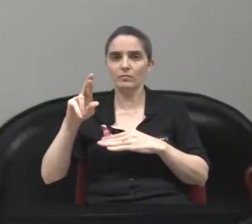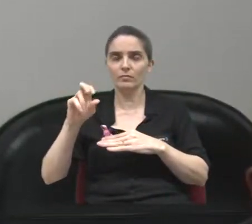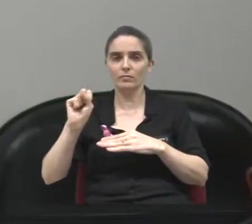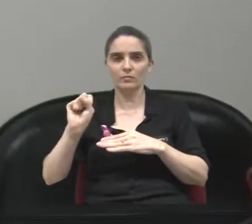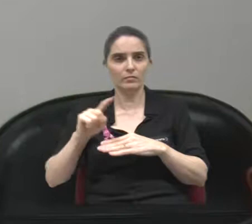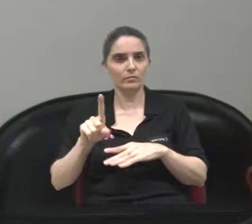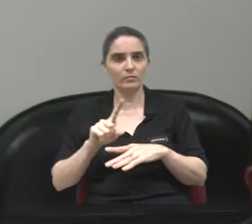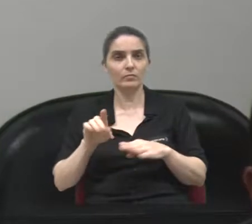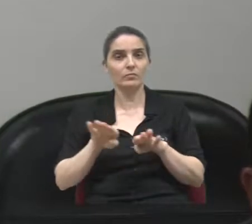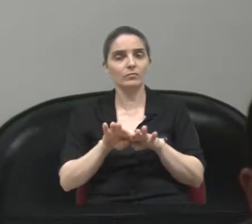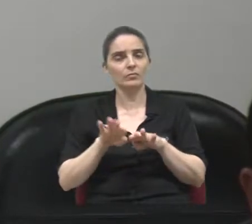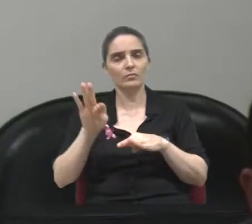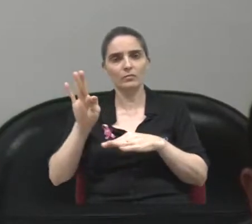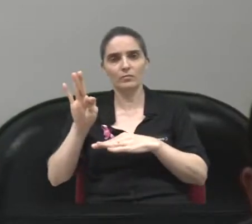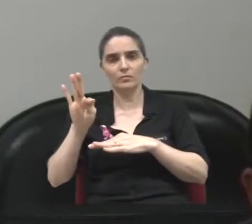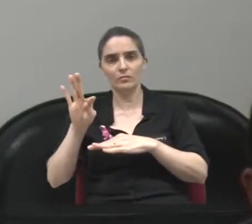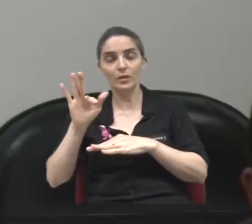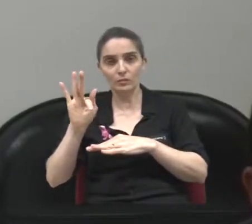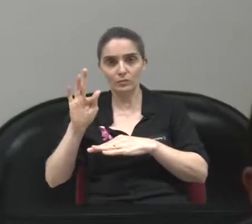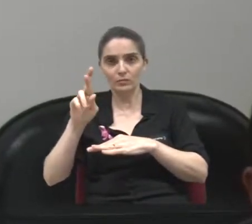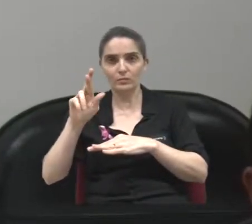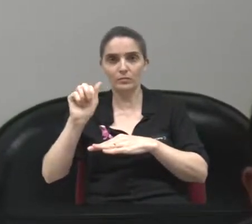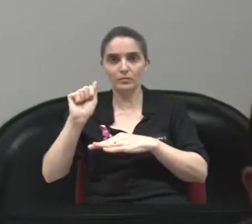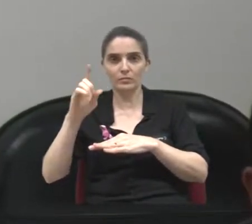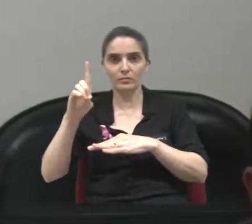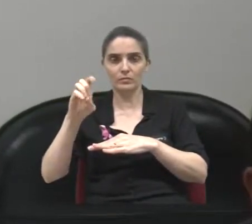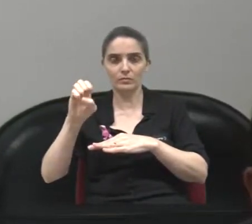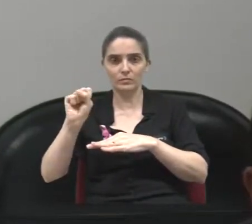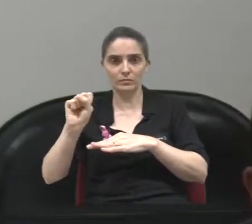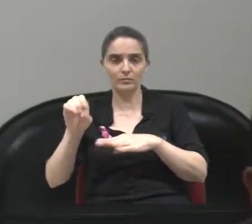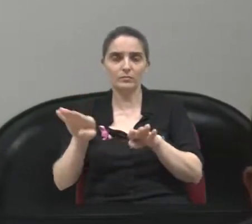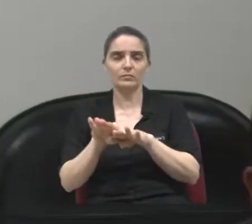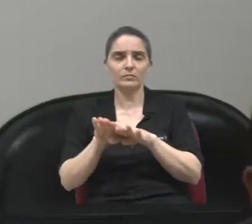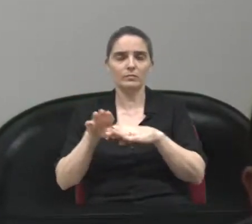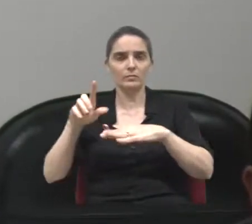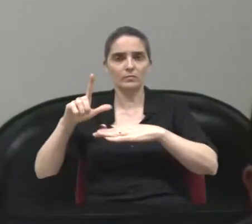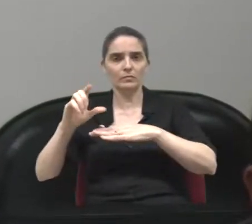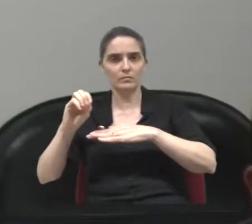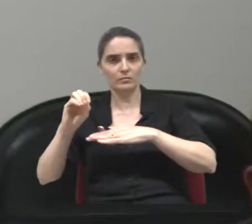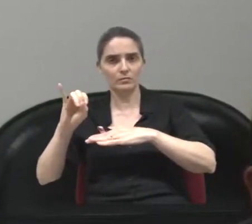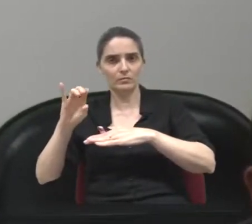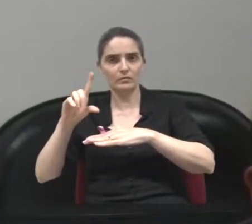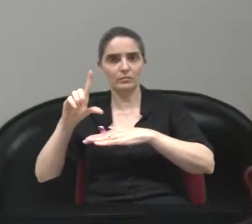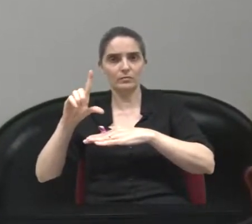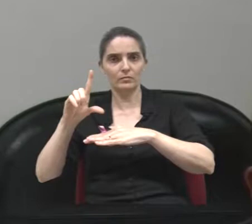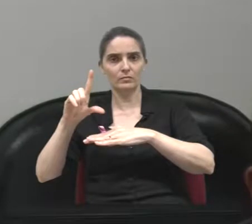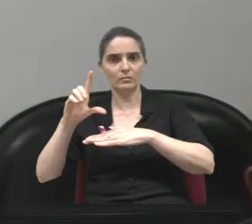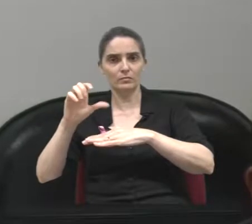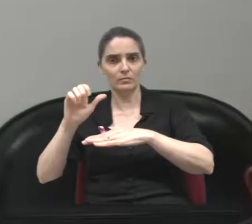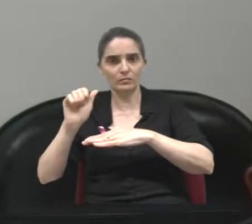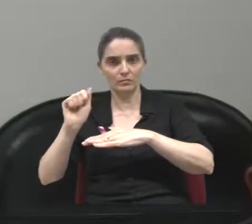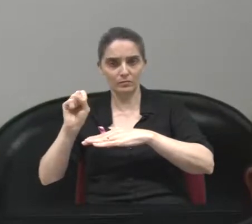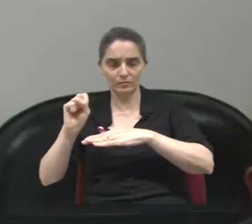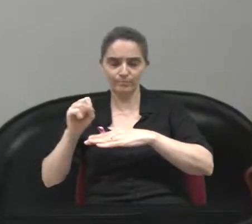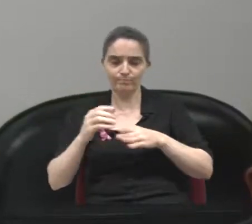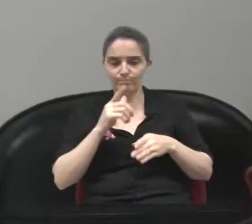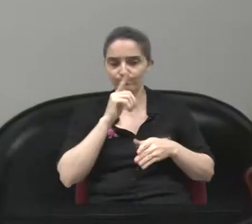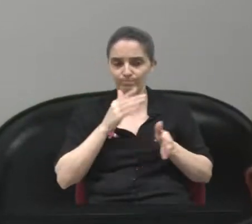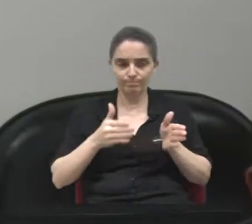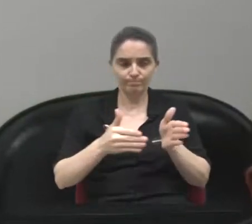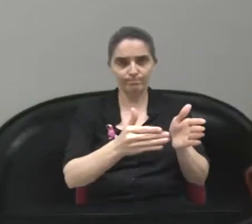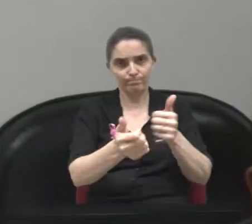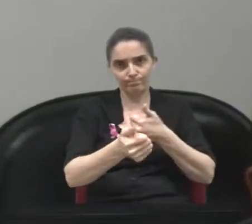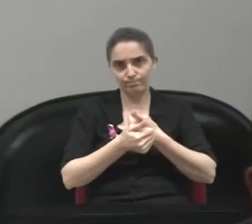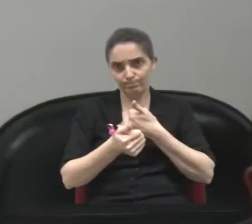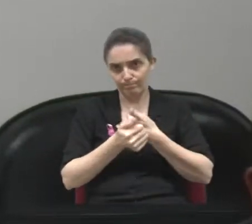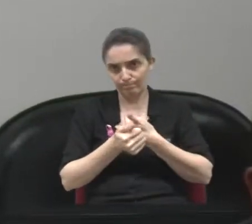Frades, nos Loyolas, muitos lugares tá por esse problema. Onde tem riacho perto e APP, tem esse problema com o